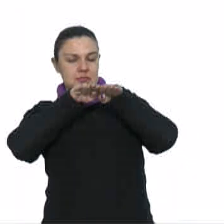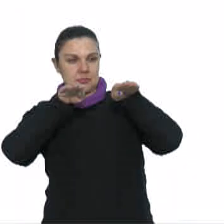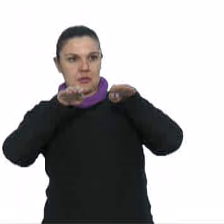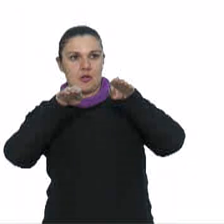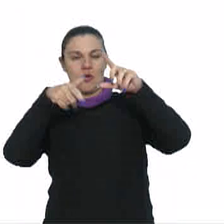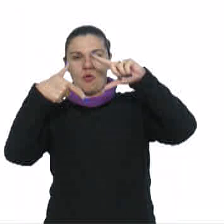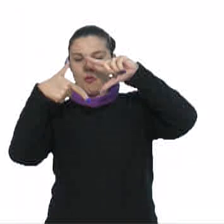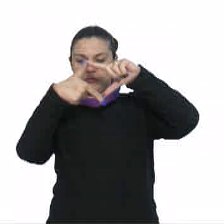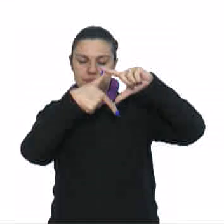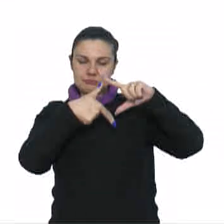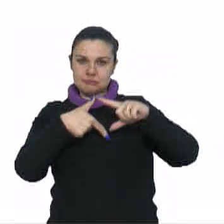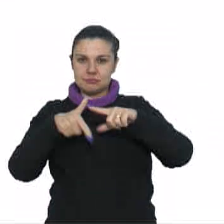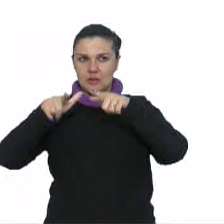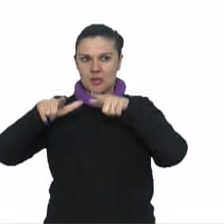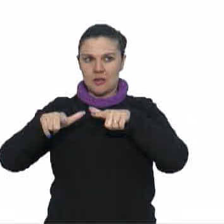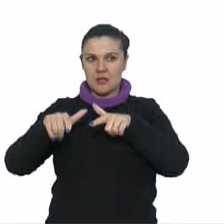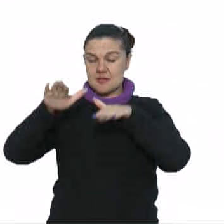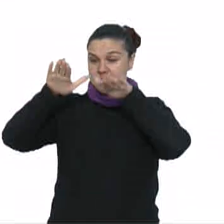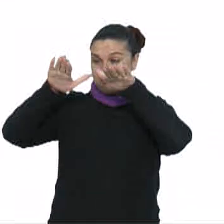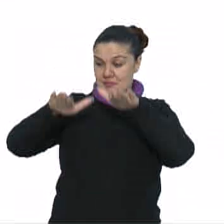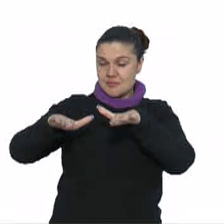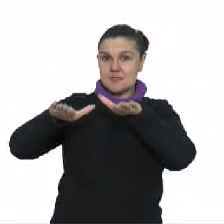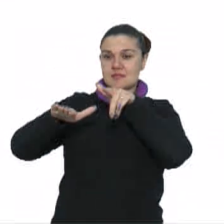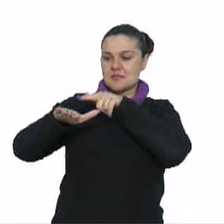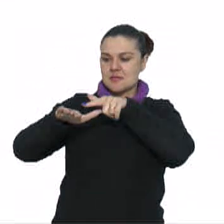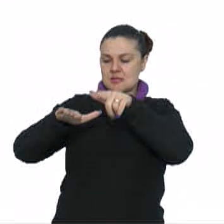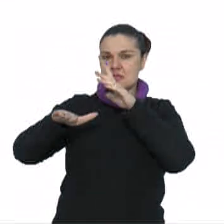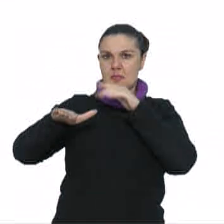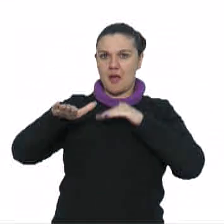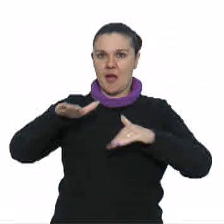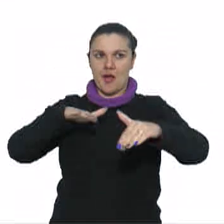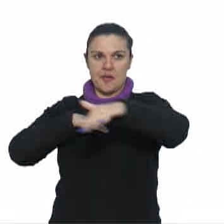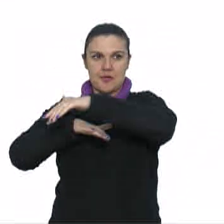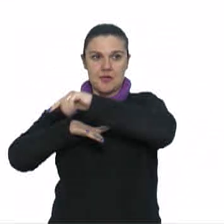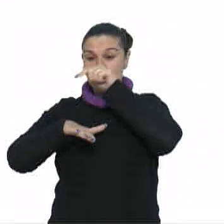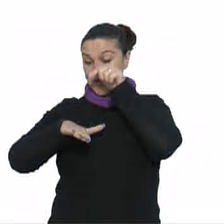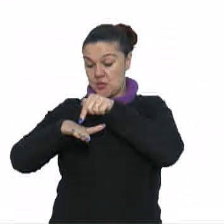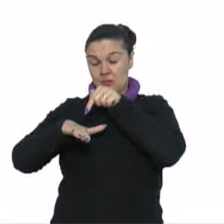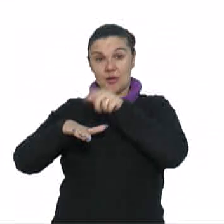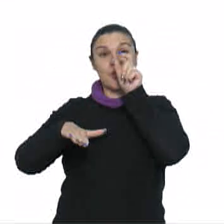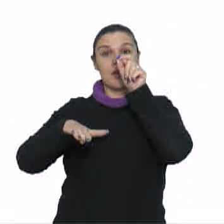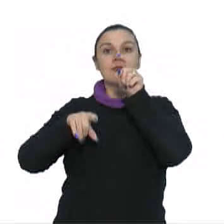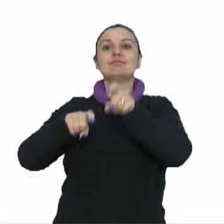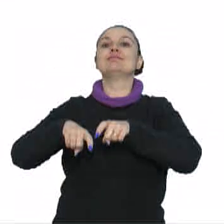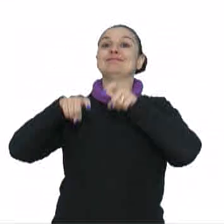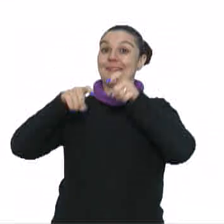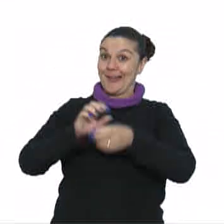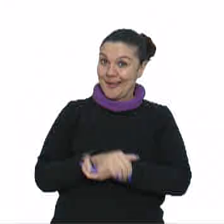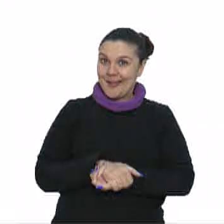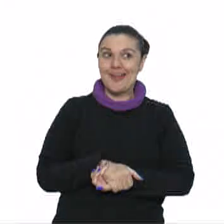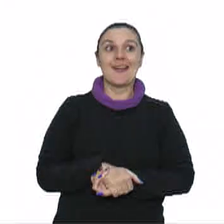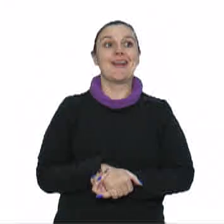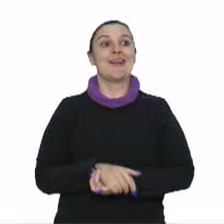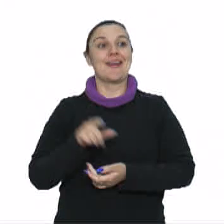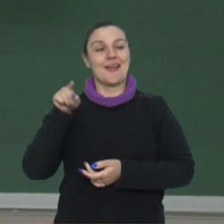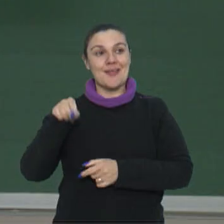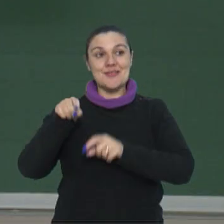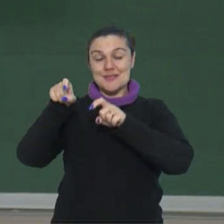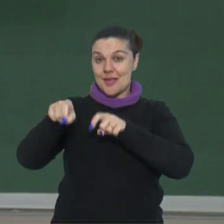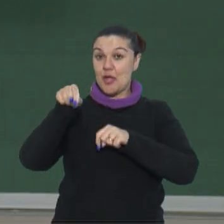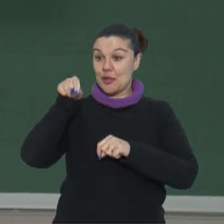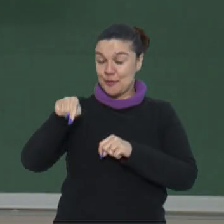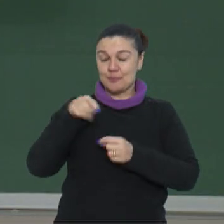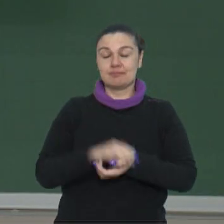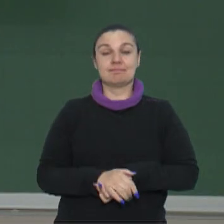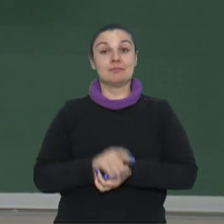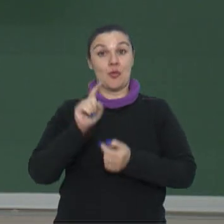quadrados, retângulos, em cima do lago. Vocês não vão acreditar, mas isso é agricultura. É exatamente. E é aí que